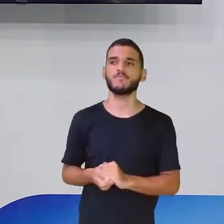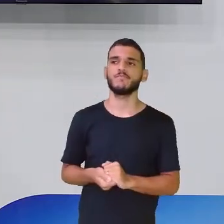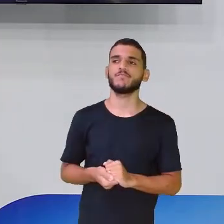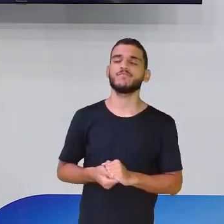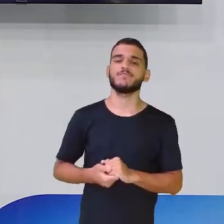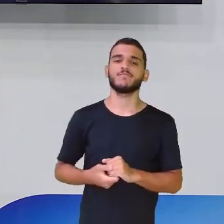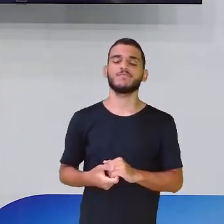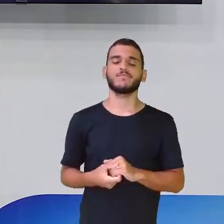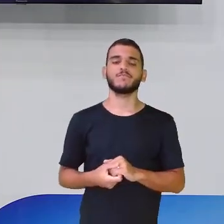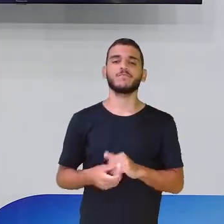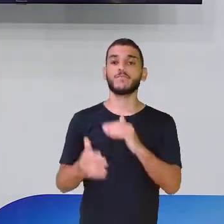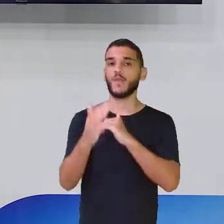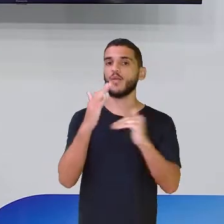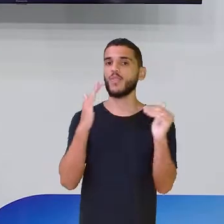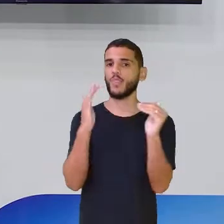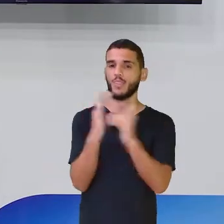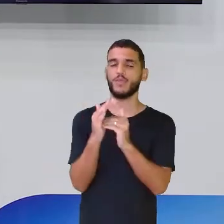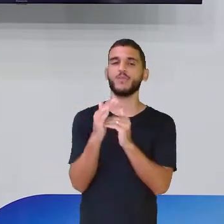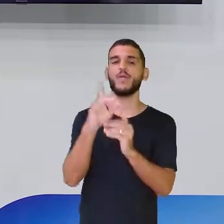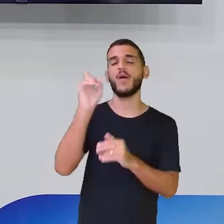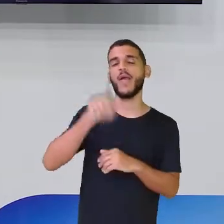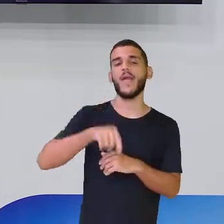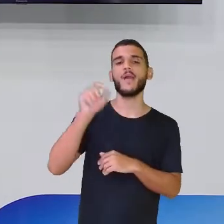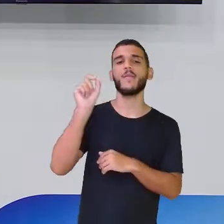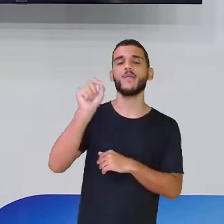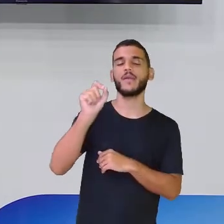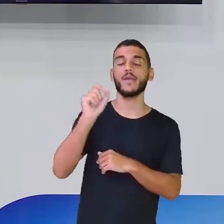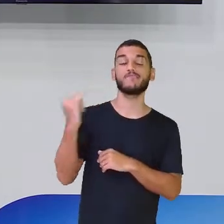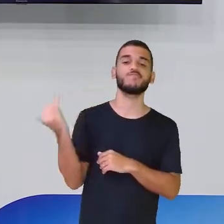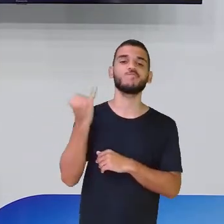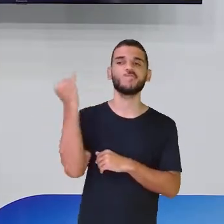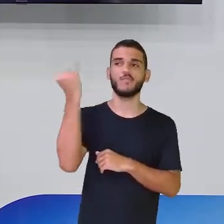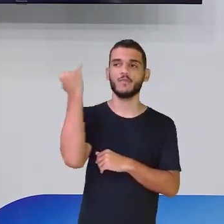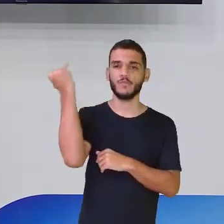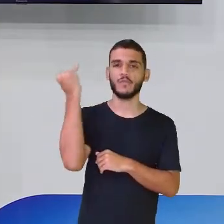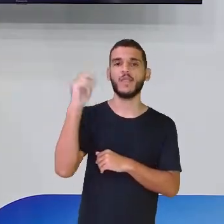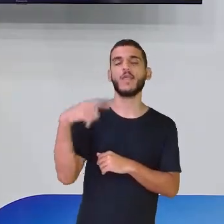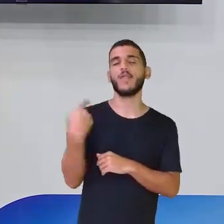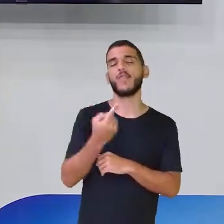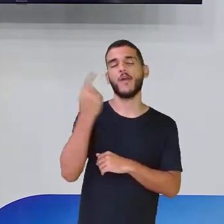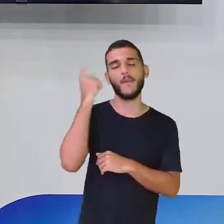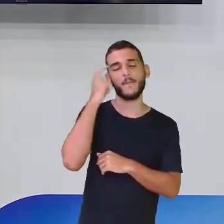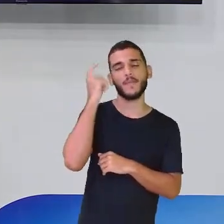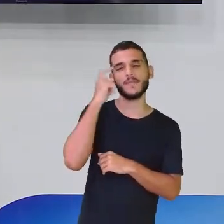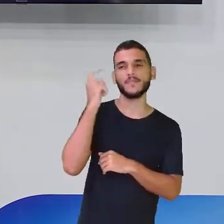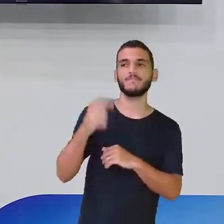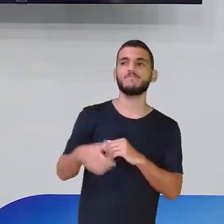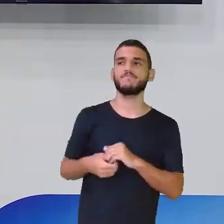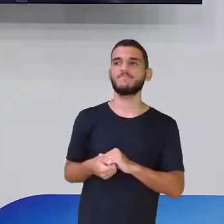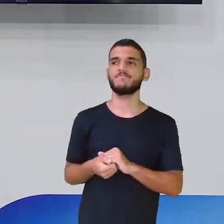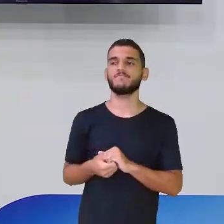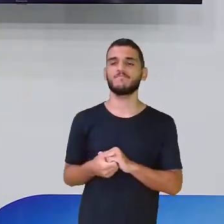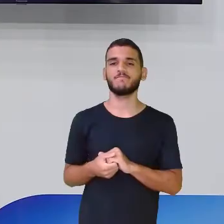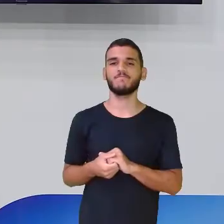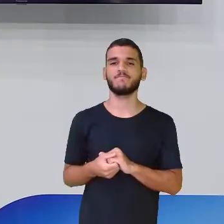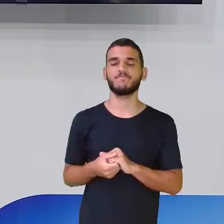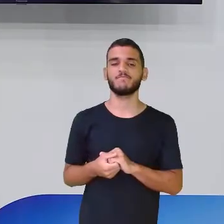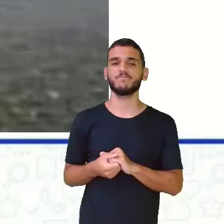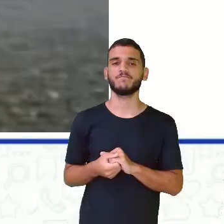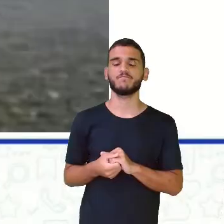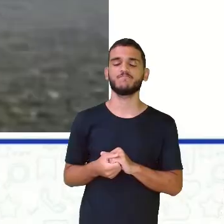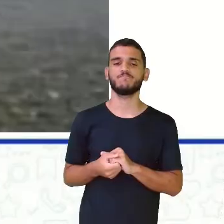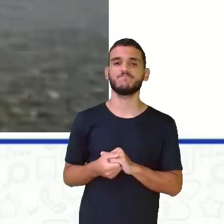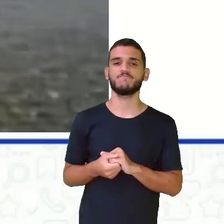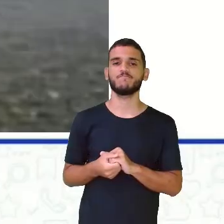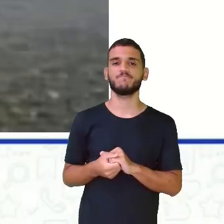sonora. E tudo isso é muito importante que a gente pense sobre isso. Vamos ouvir aqui um somzinho,